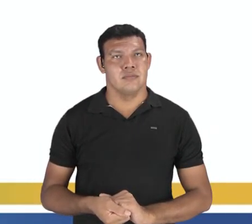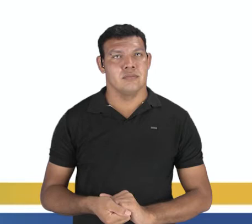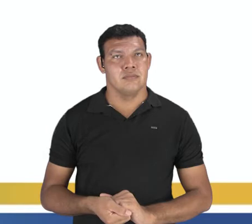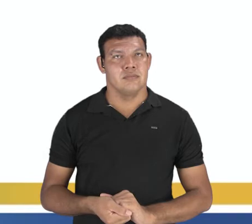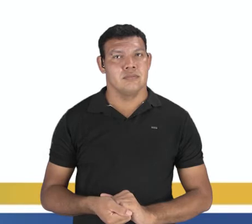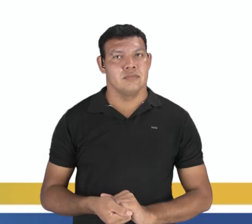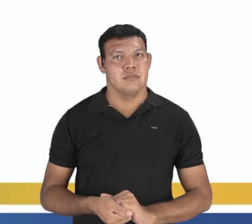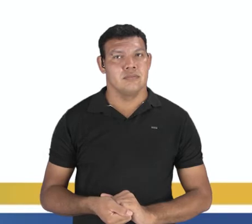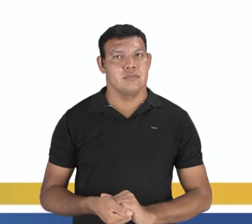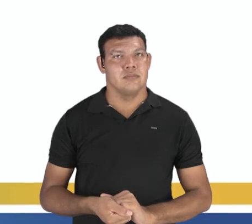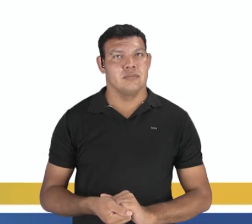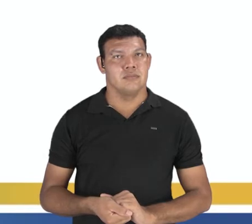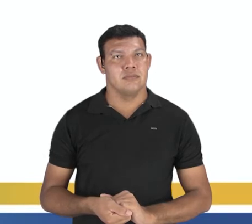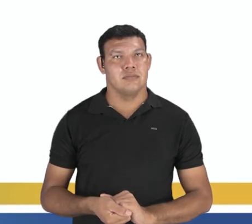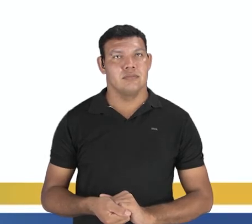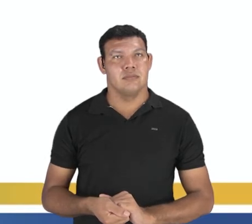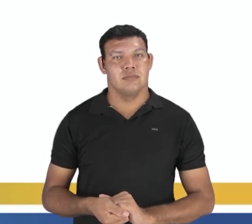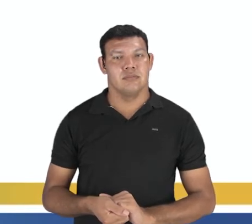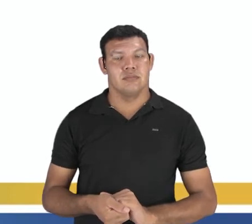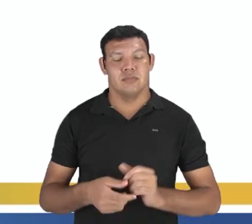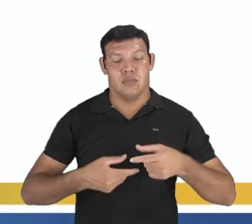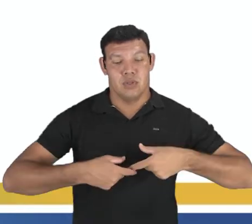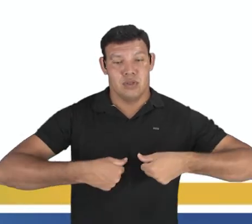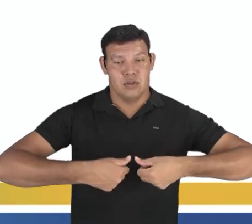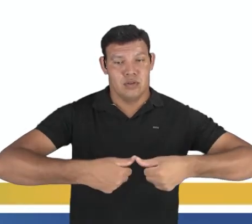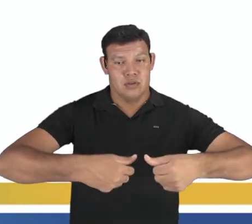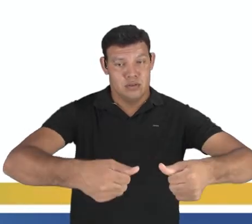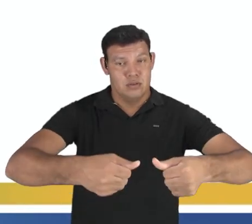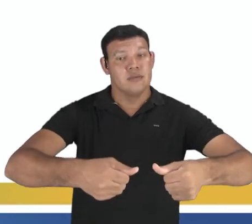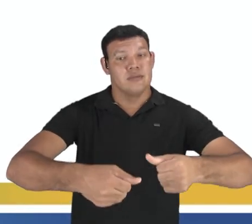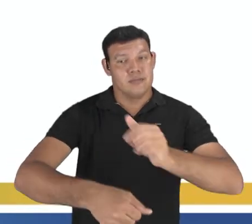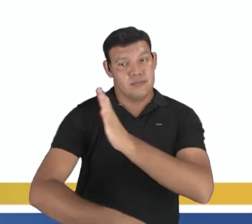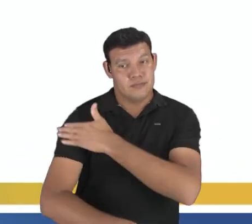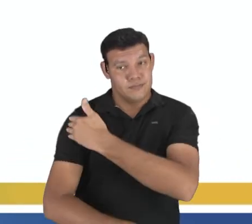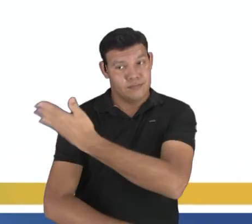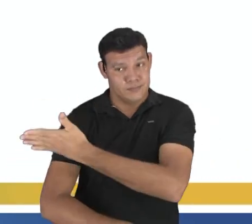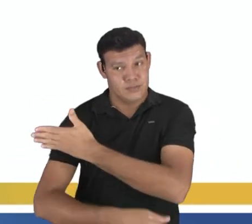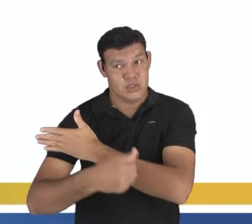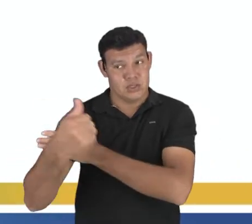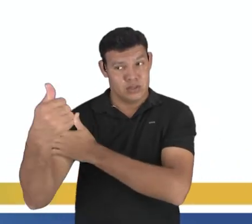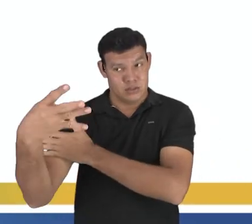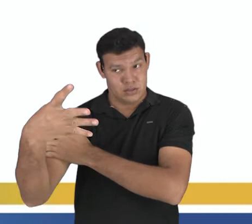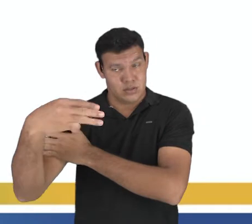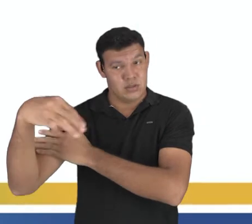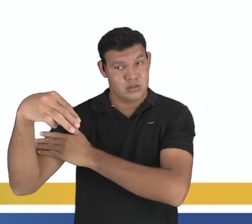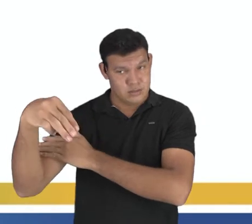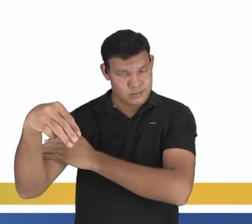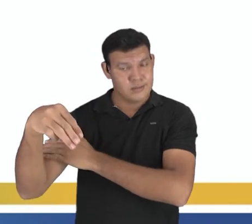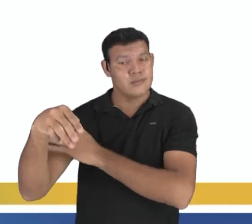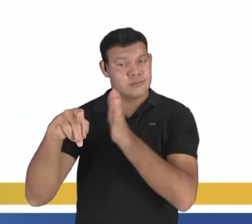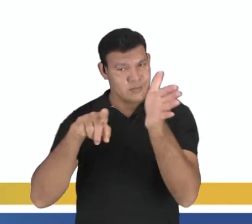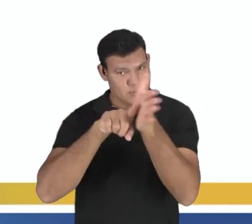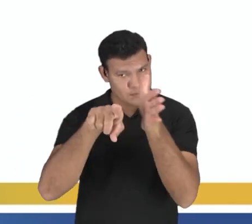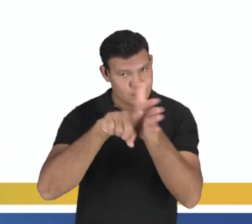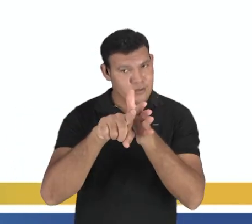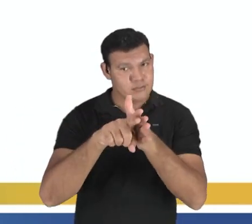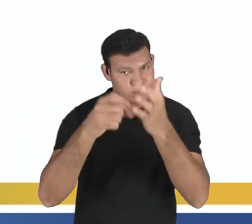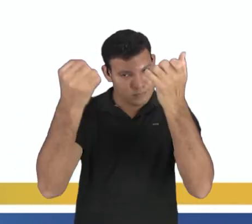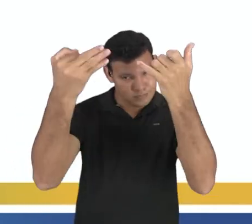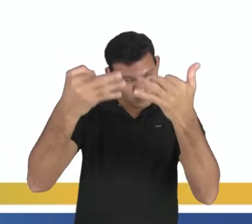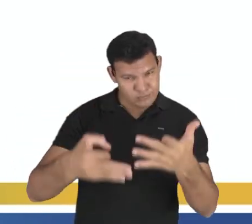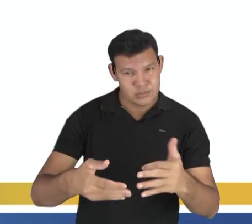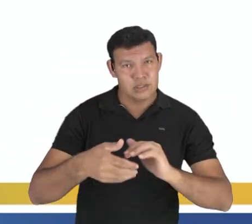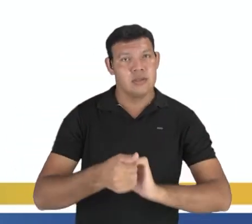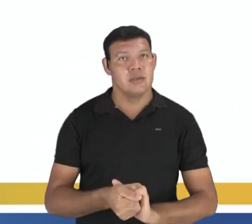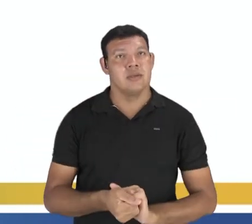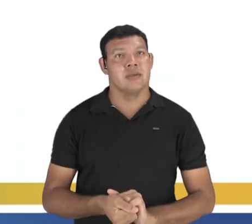situação. O terreno tem a medida do lado de 14 metros, conforme está no enunciado, e